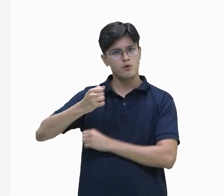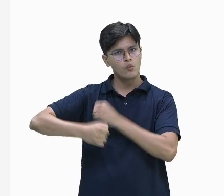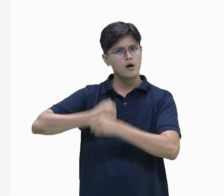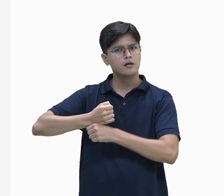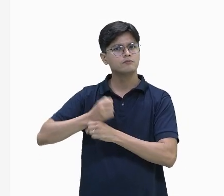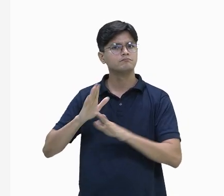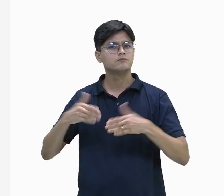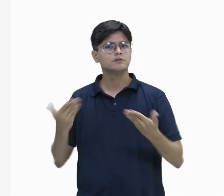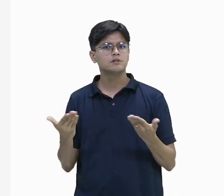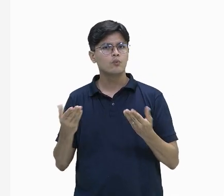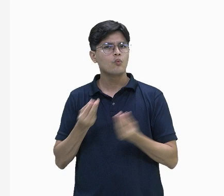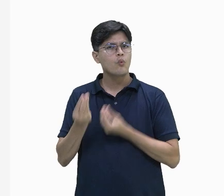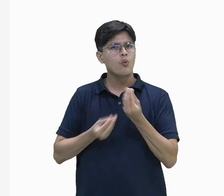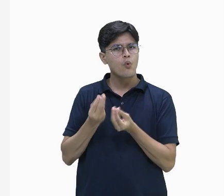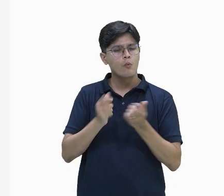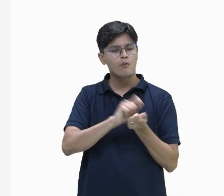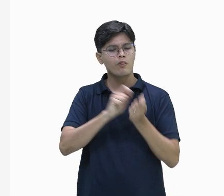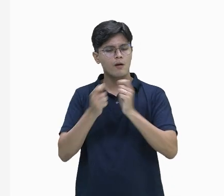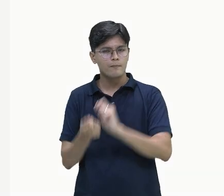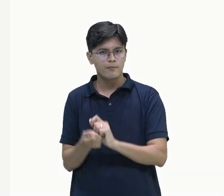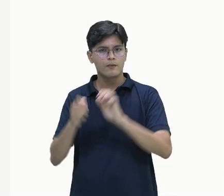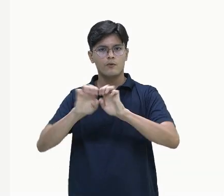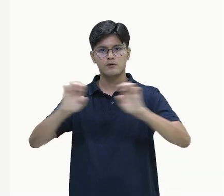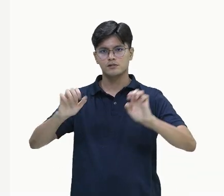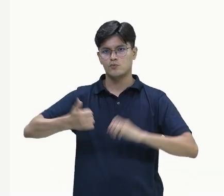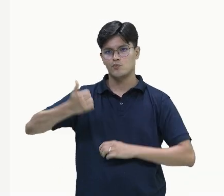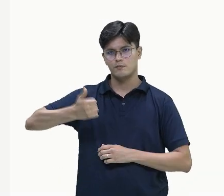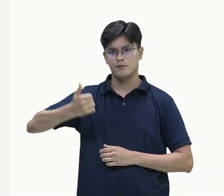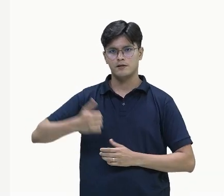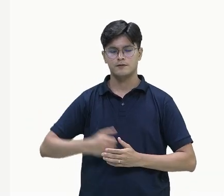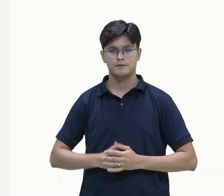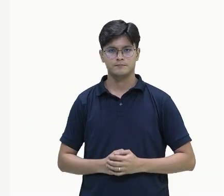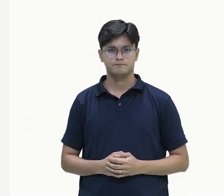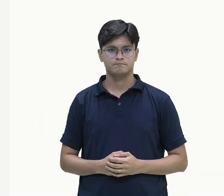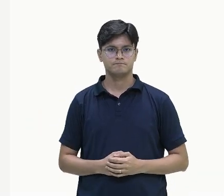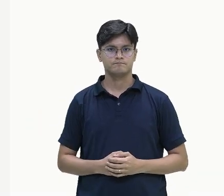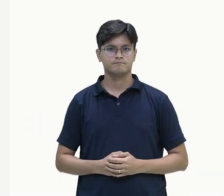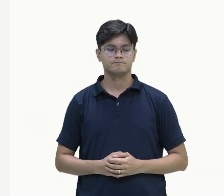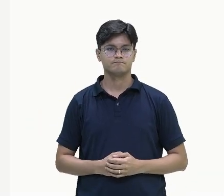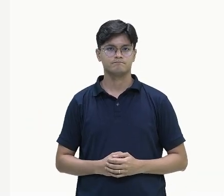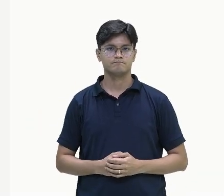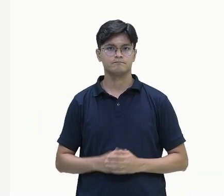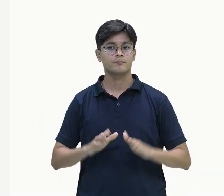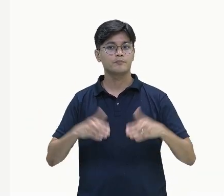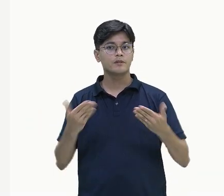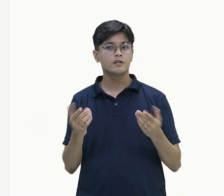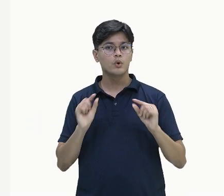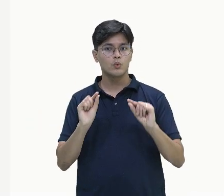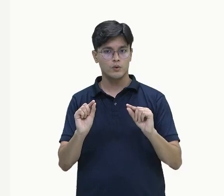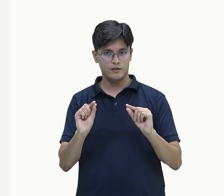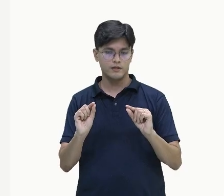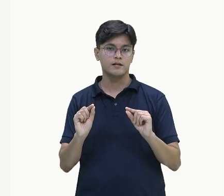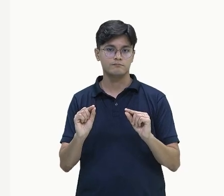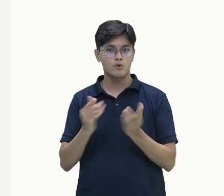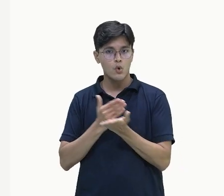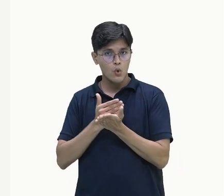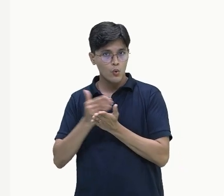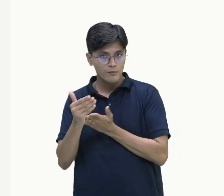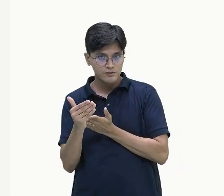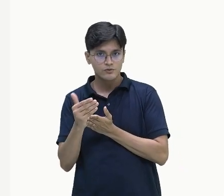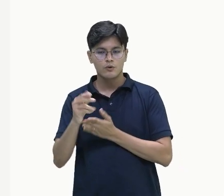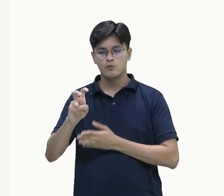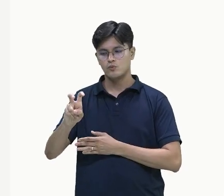falamos que tem um B que ele é fixo, então o B seria 500. Isso, porque começou com